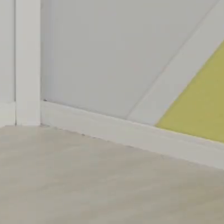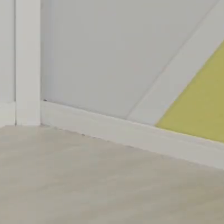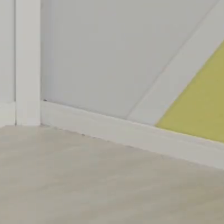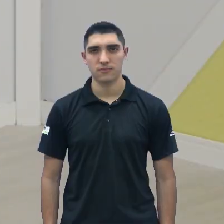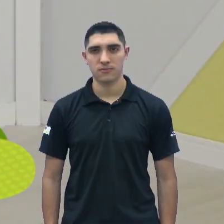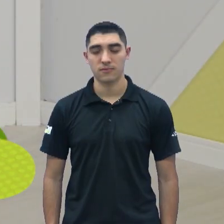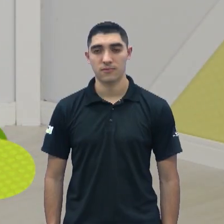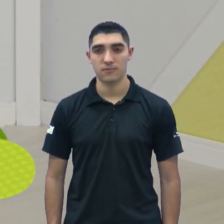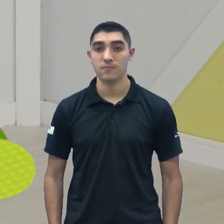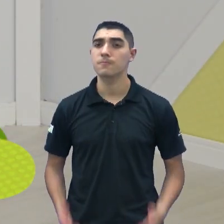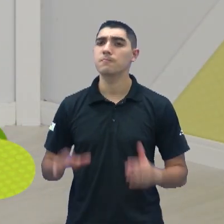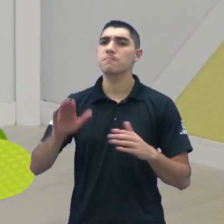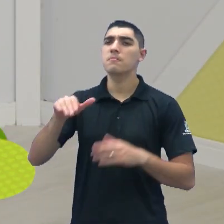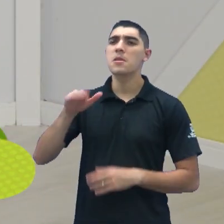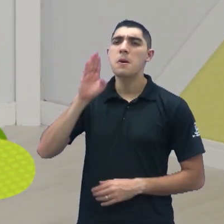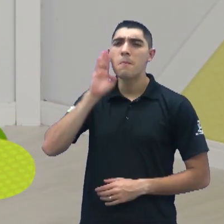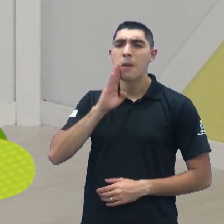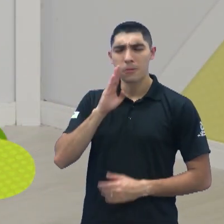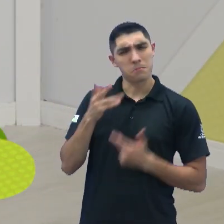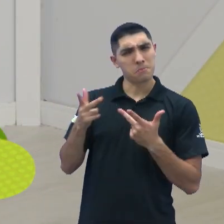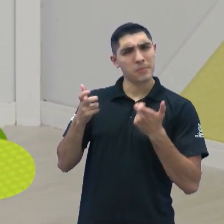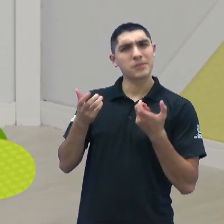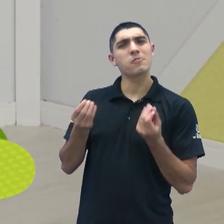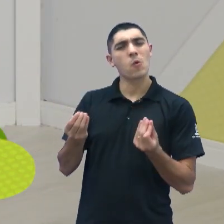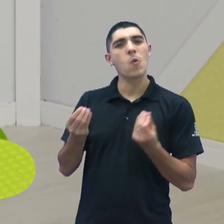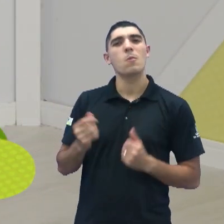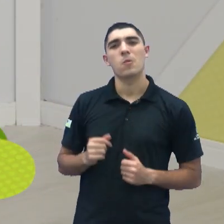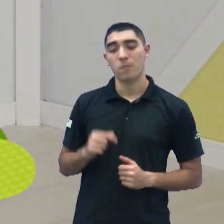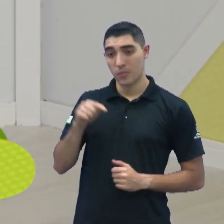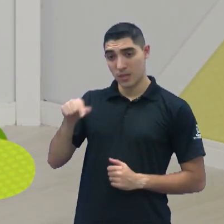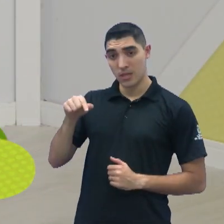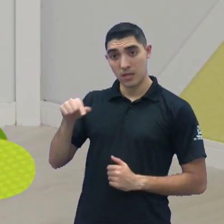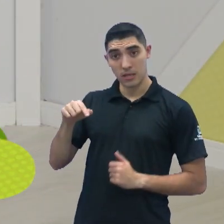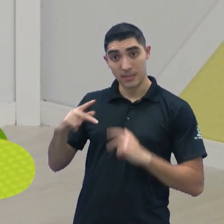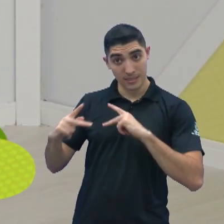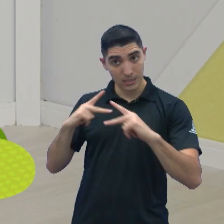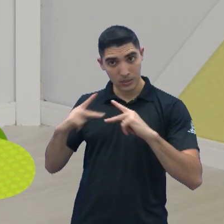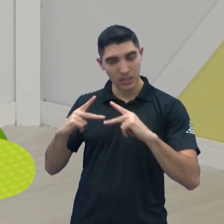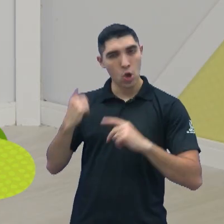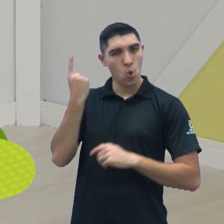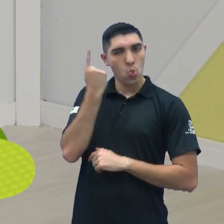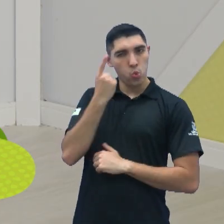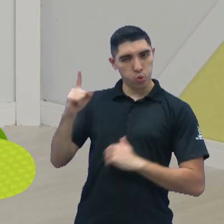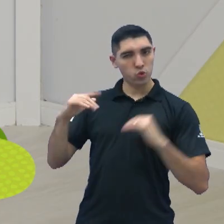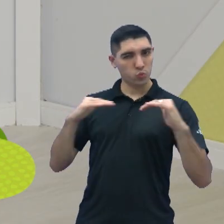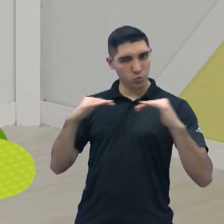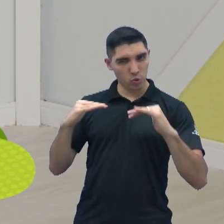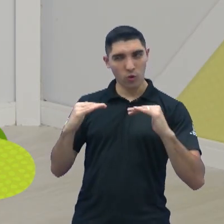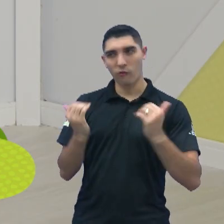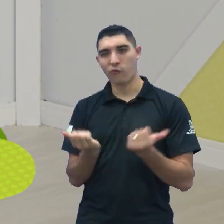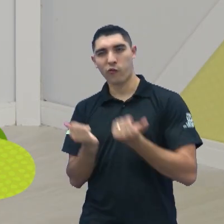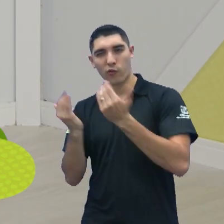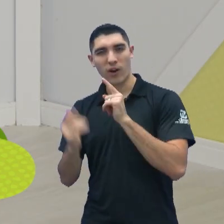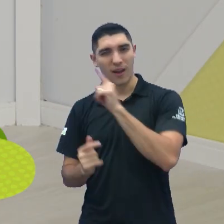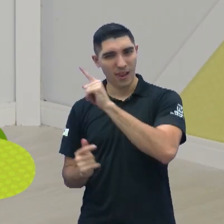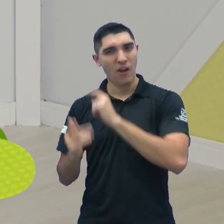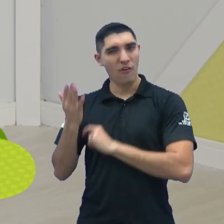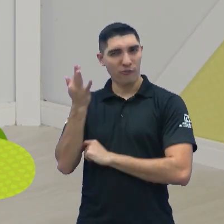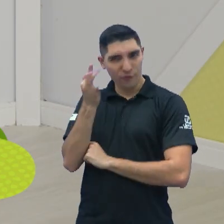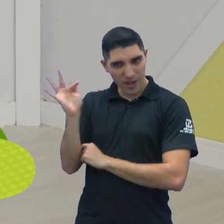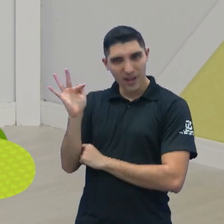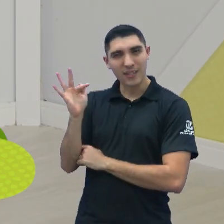Paulito, como é que explica, né? Na última rodada da fase de classificação, São José foi até Franca enfrentar Franca lá no